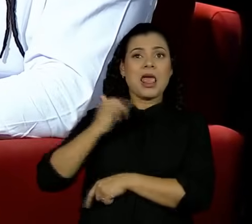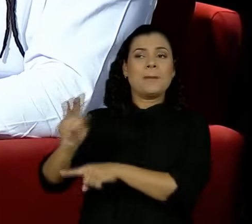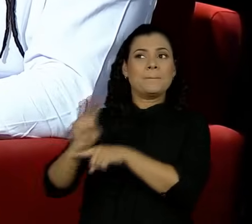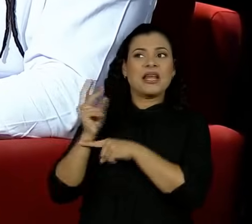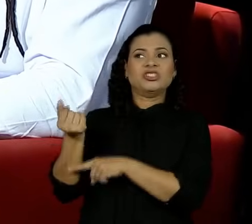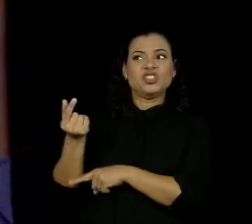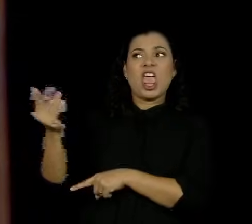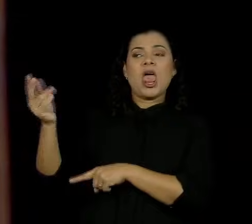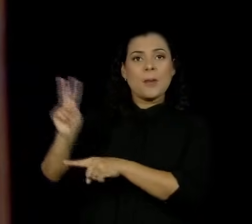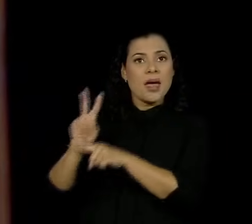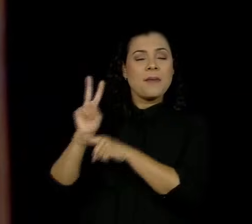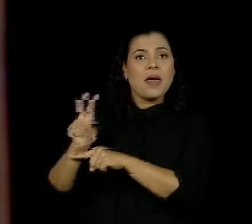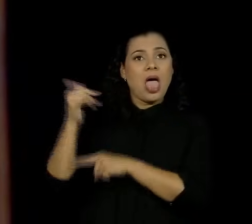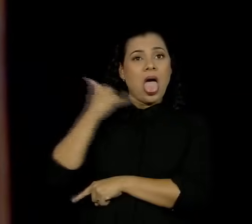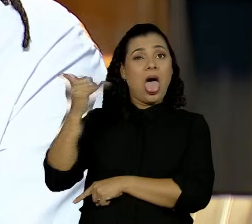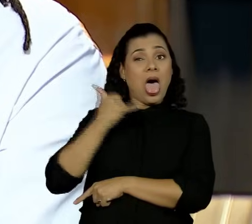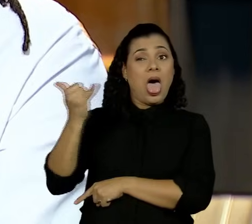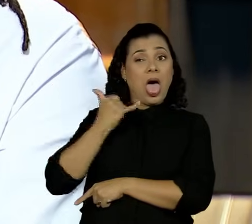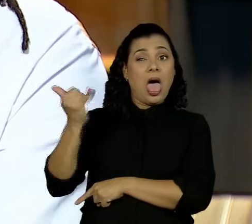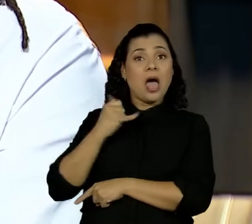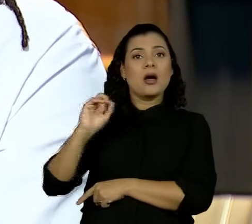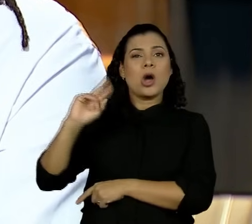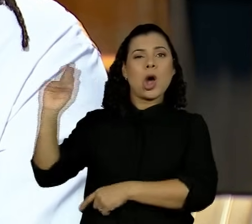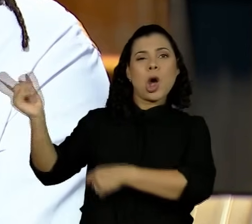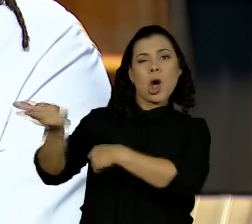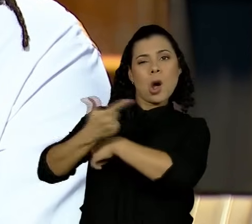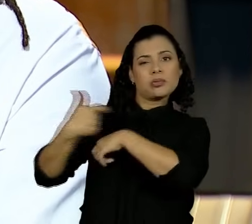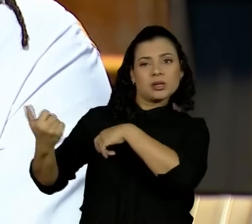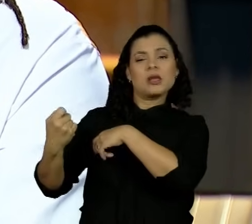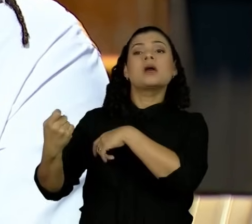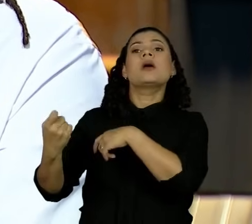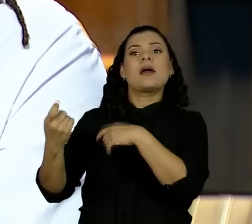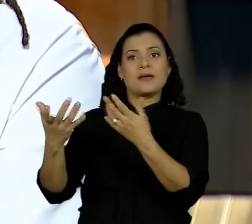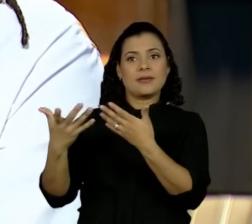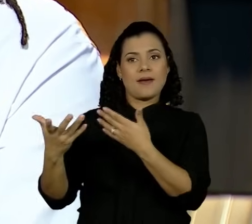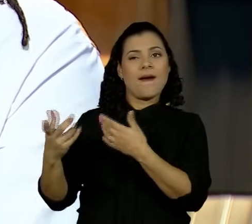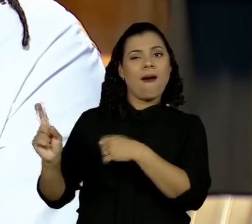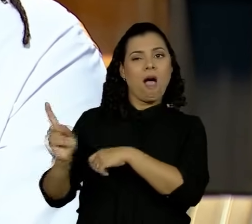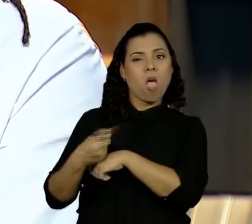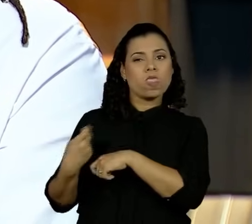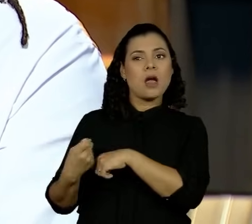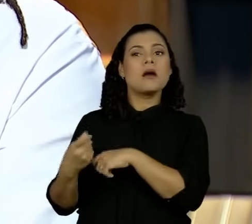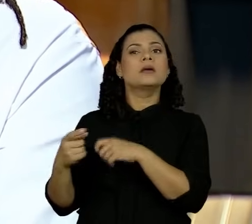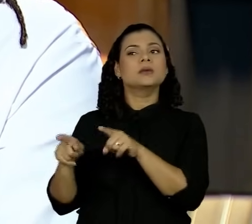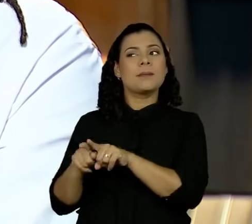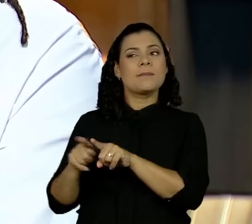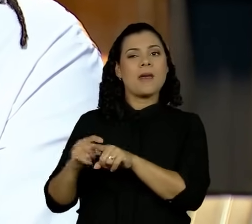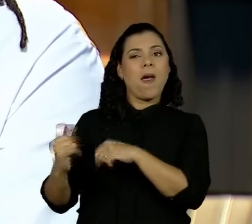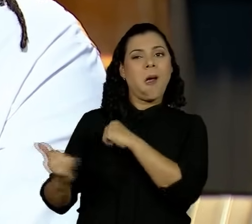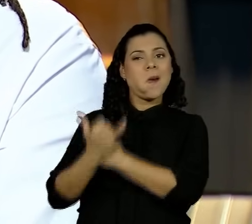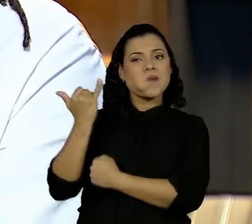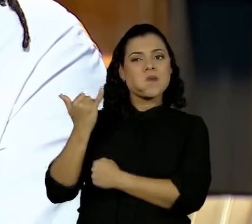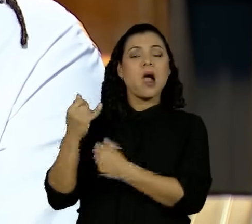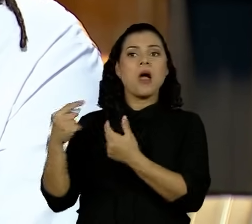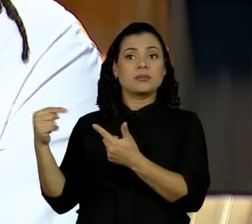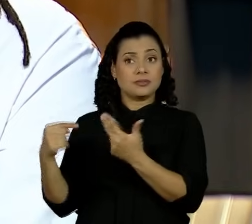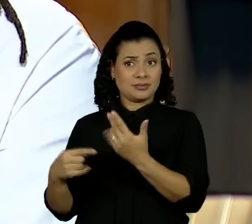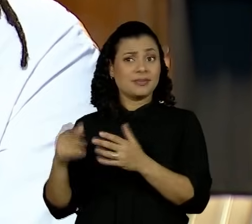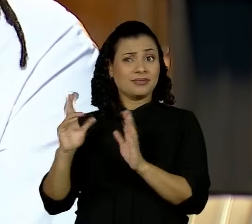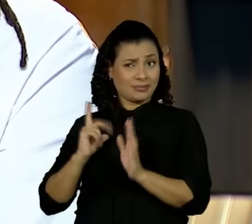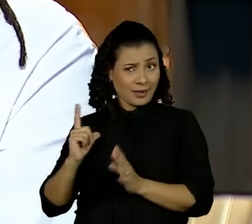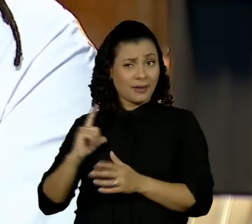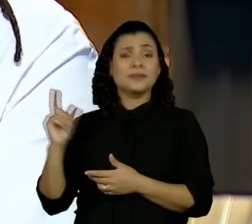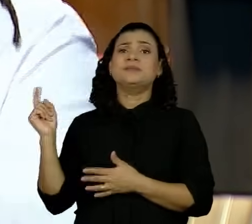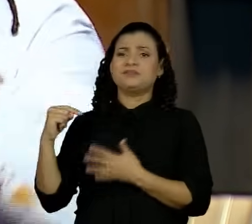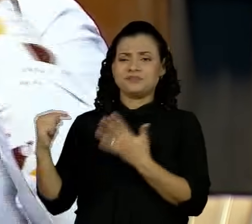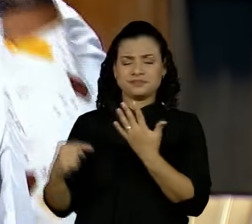alguma coisa, quem quer te Ah, aplicar um golpe, olha aí, olha o né? efeito colateral. Então, veja, nós temos já Hum, a